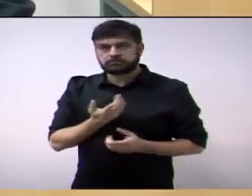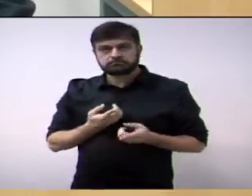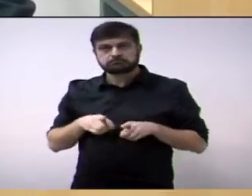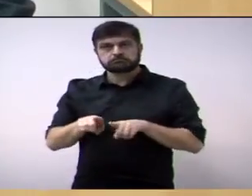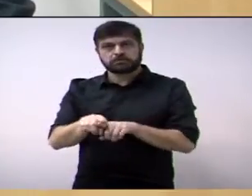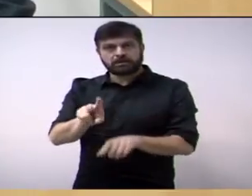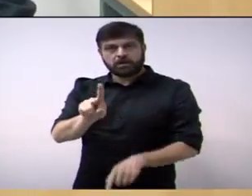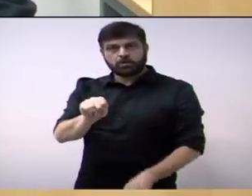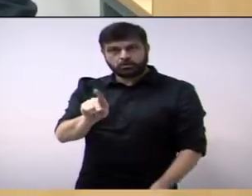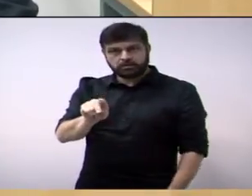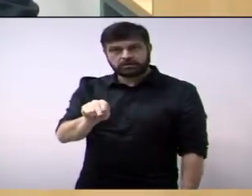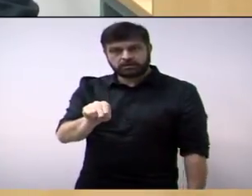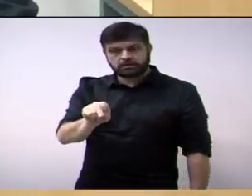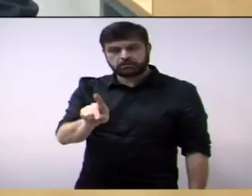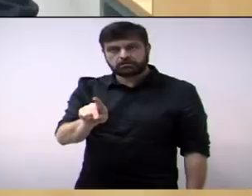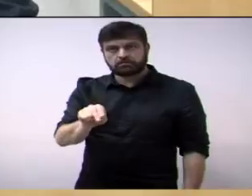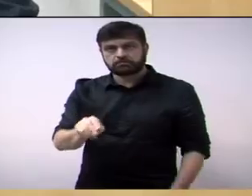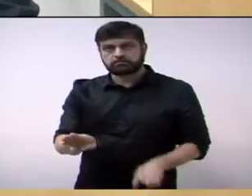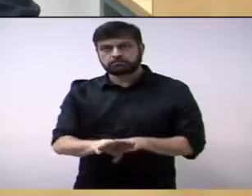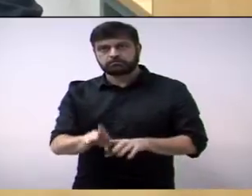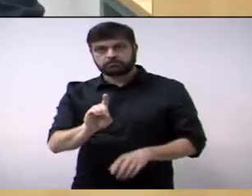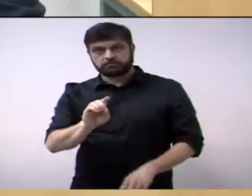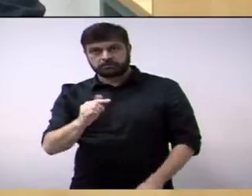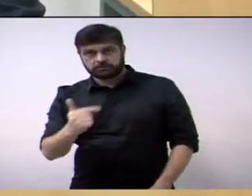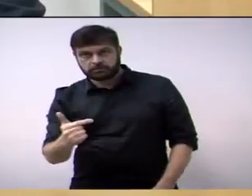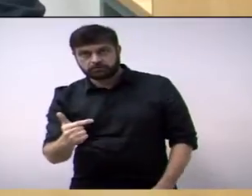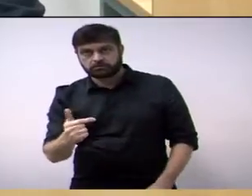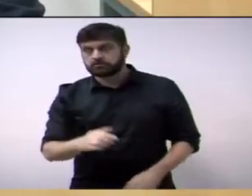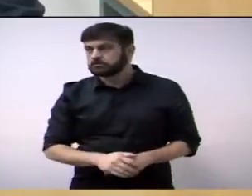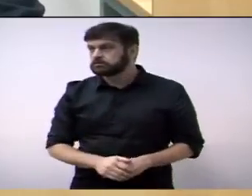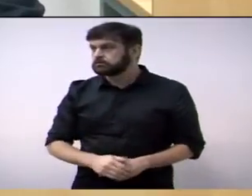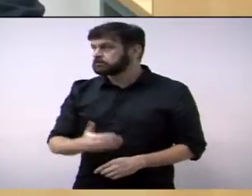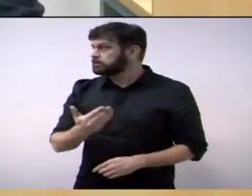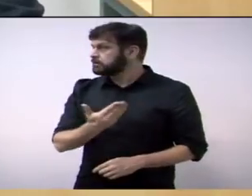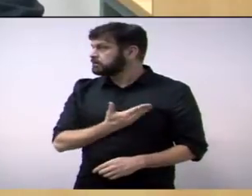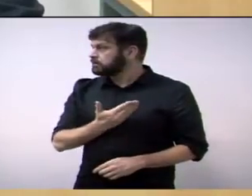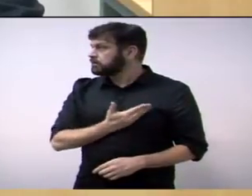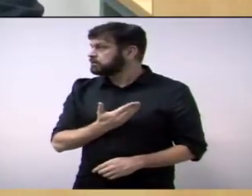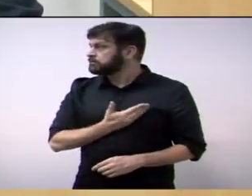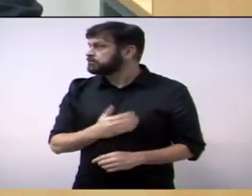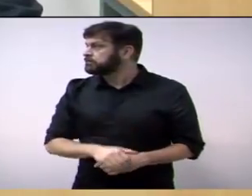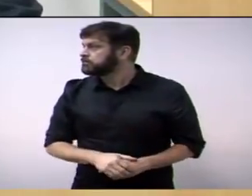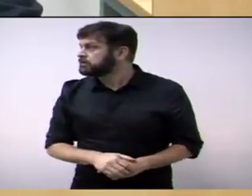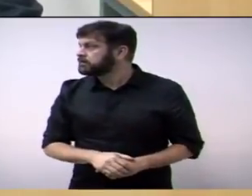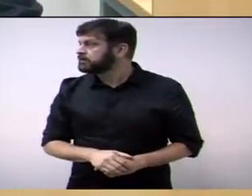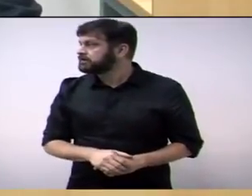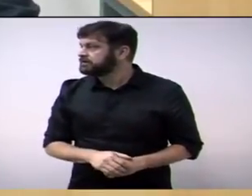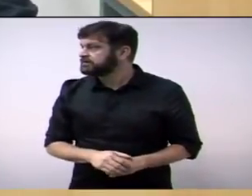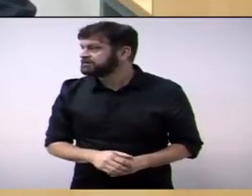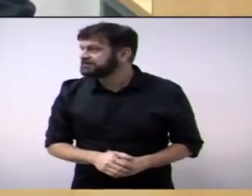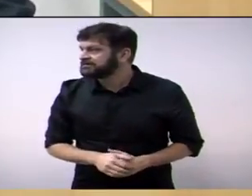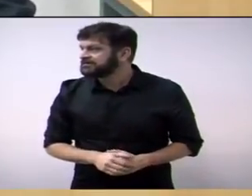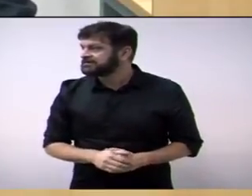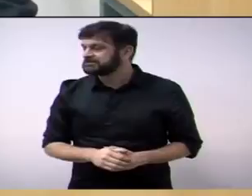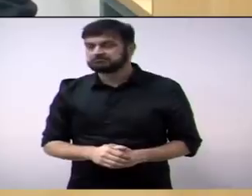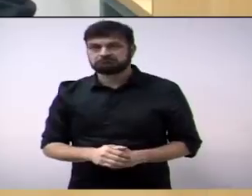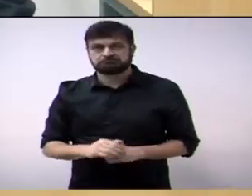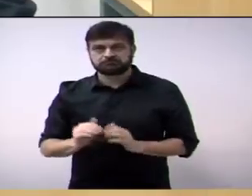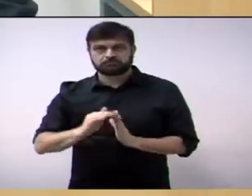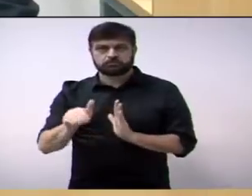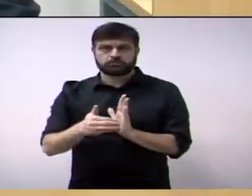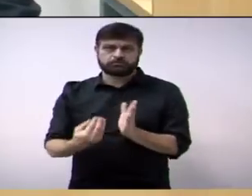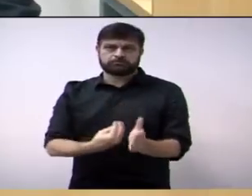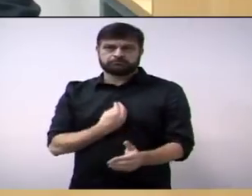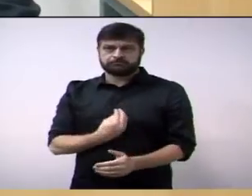Kiko Meschiati, D2, meu amigo aqui Ferrari, parceiro, e todos vocês